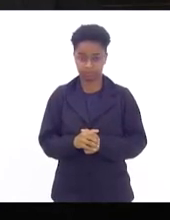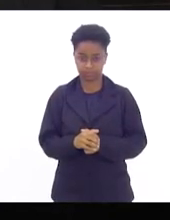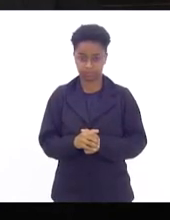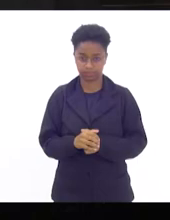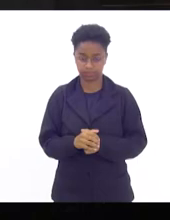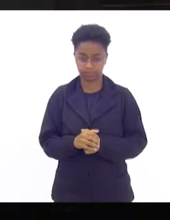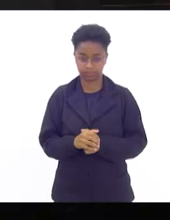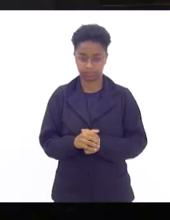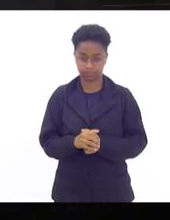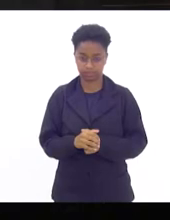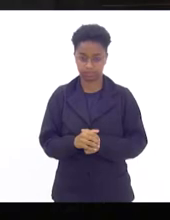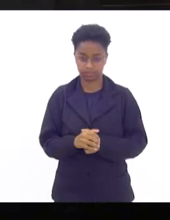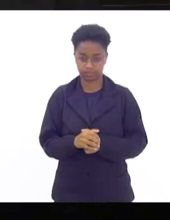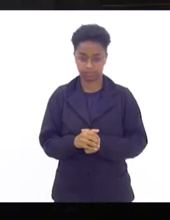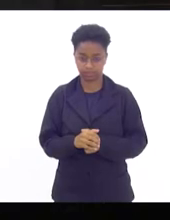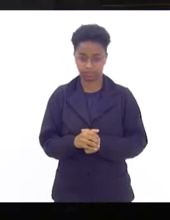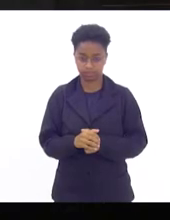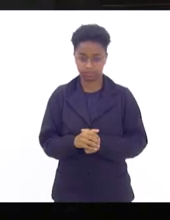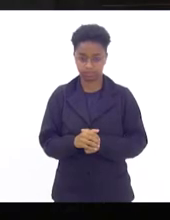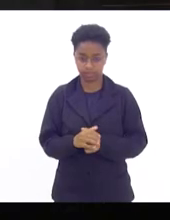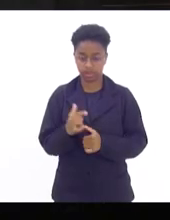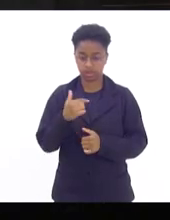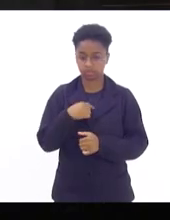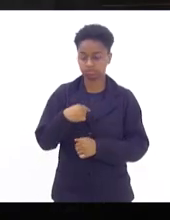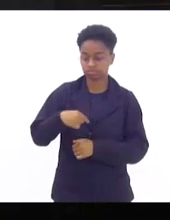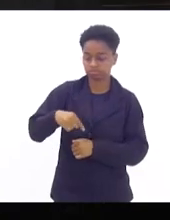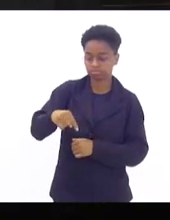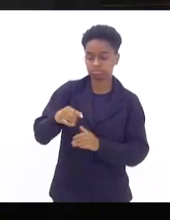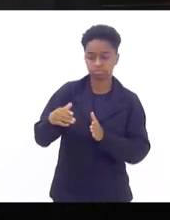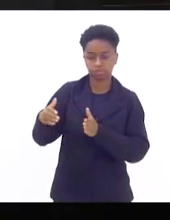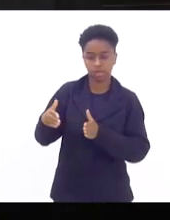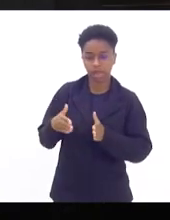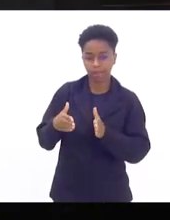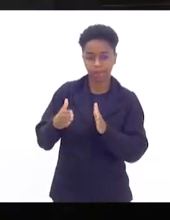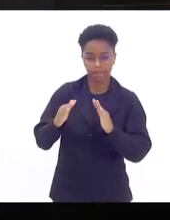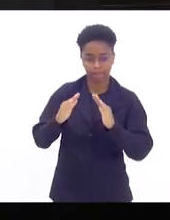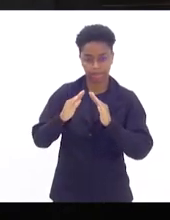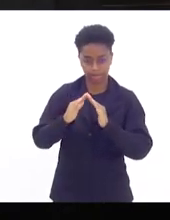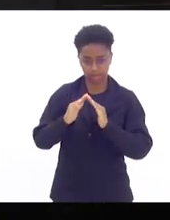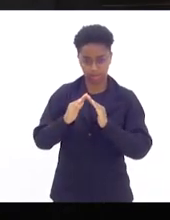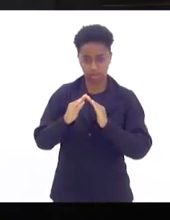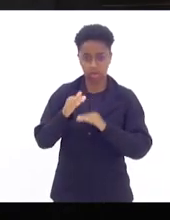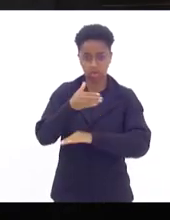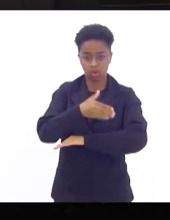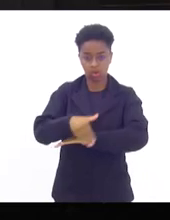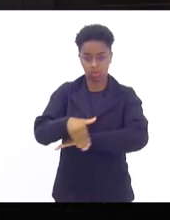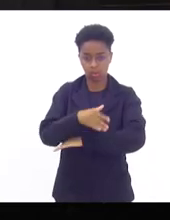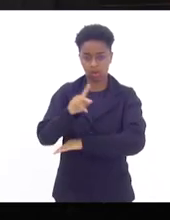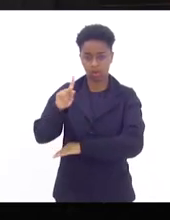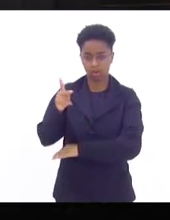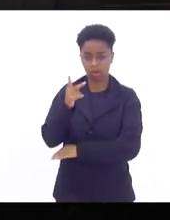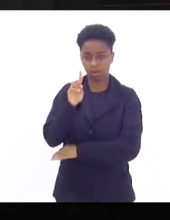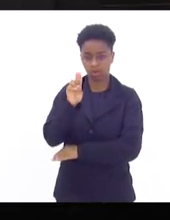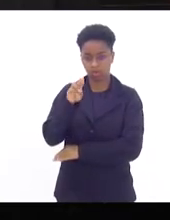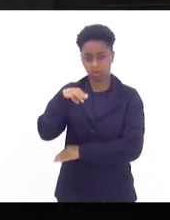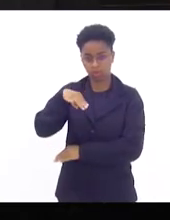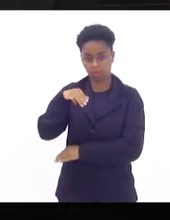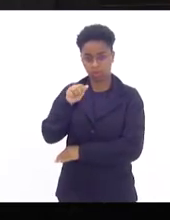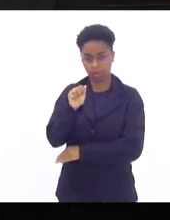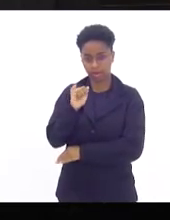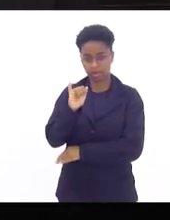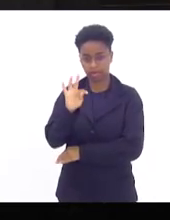no caminho da minha casa, na rua Humaitá, no meio da